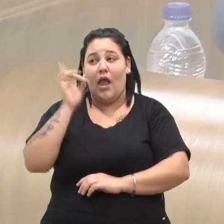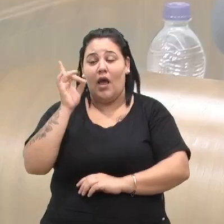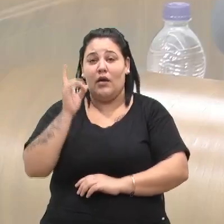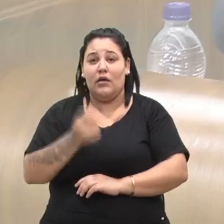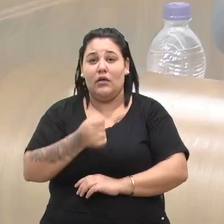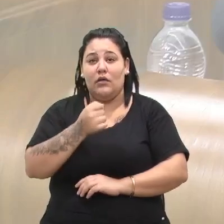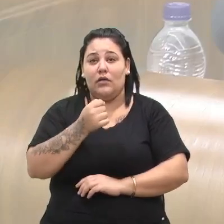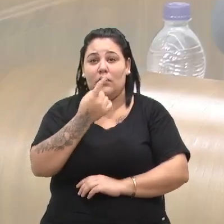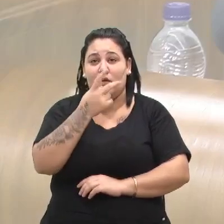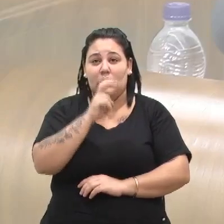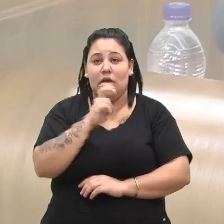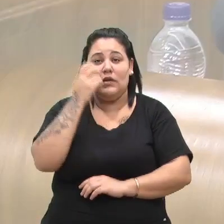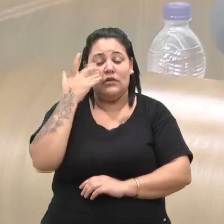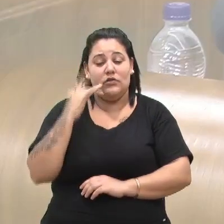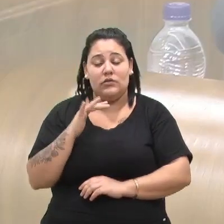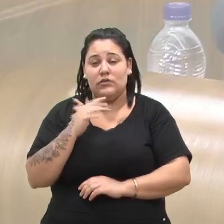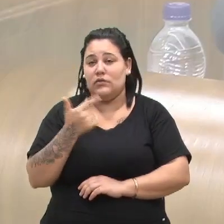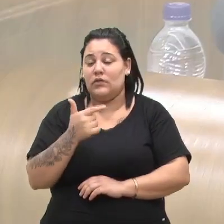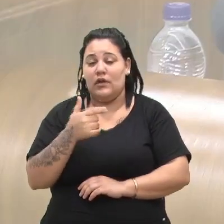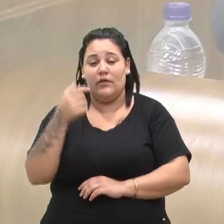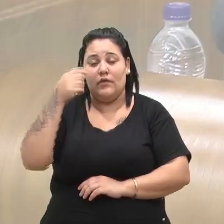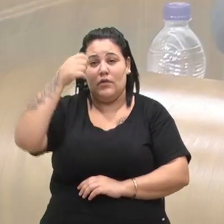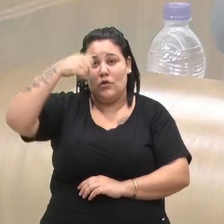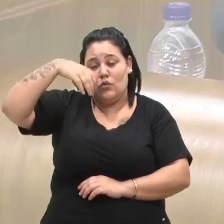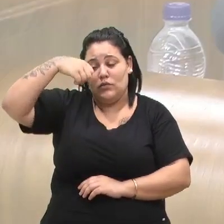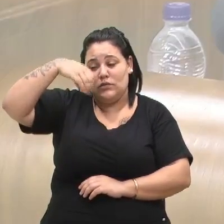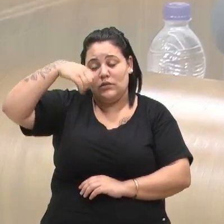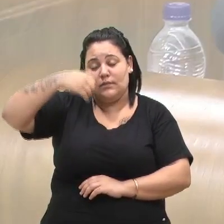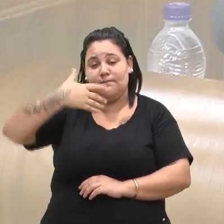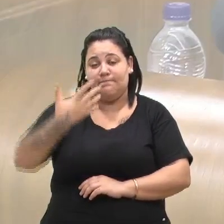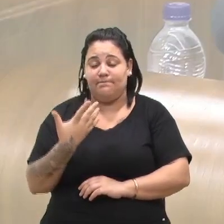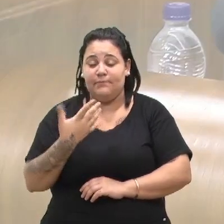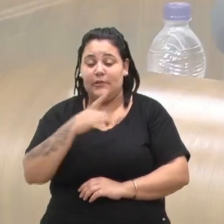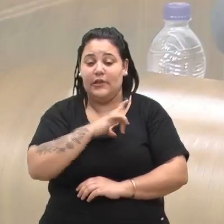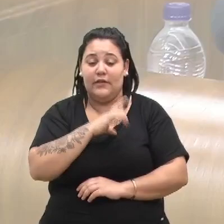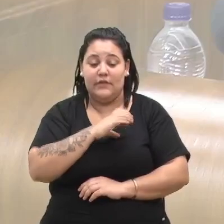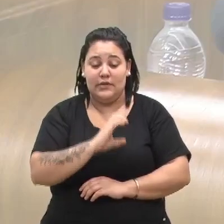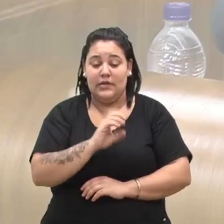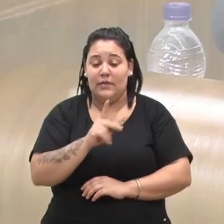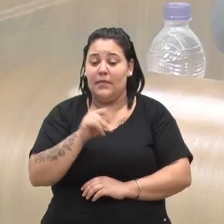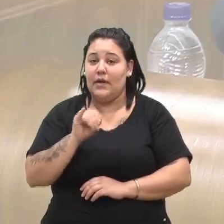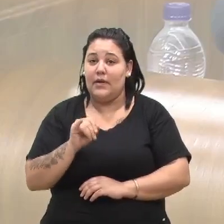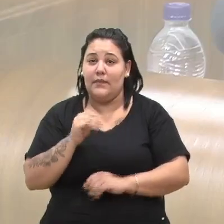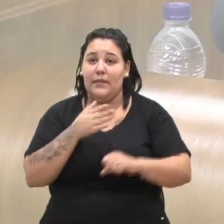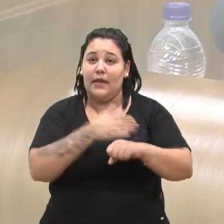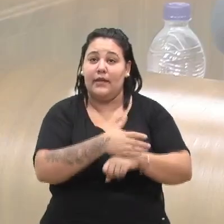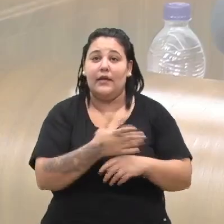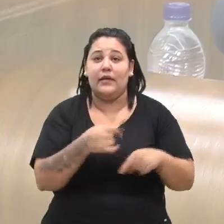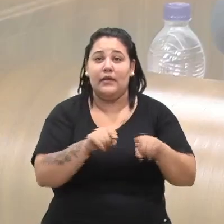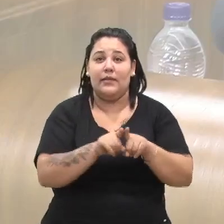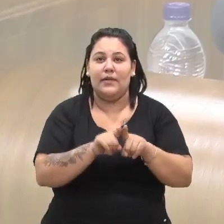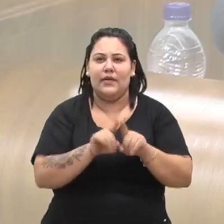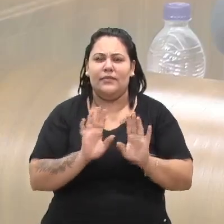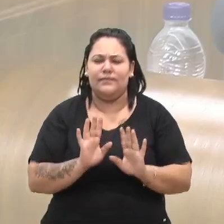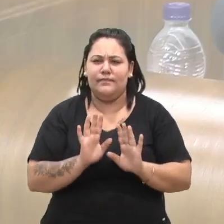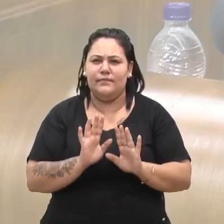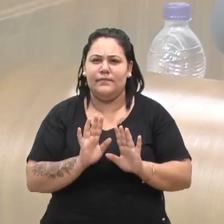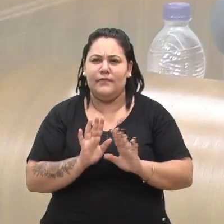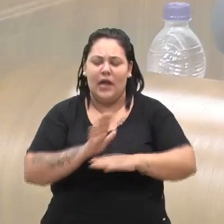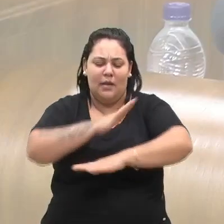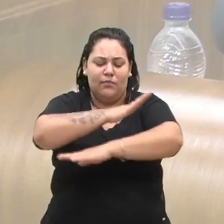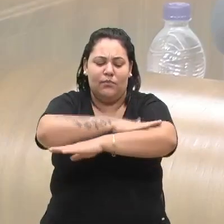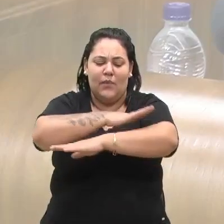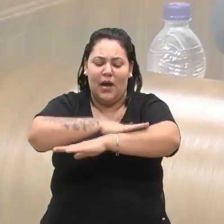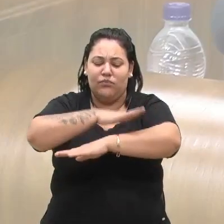15 dias sem luz, né? Inclusive tem CPI aí em curso. A pavimentação comunitária,